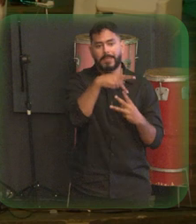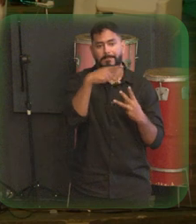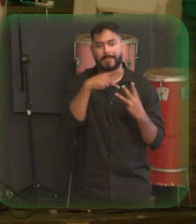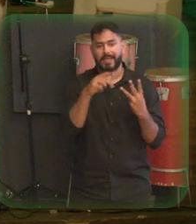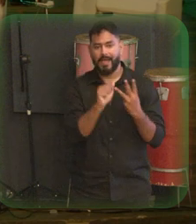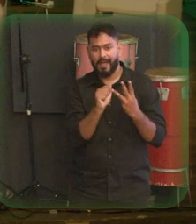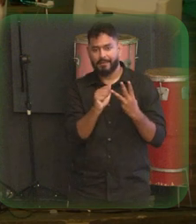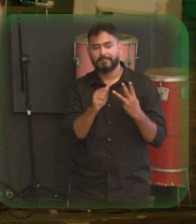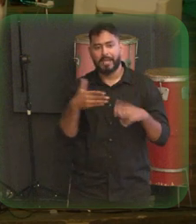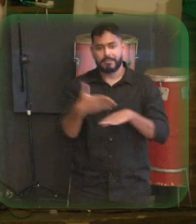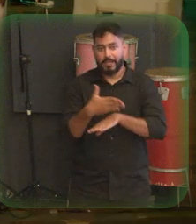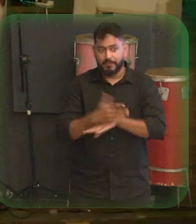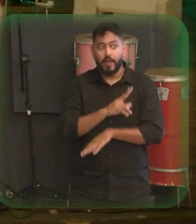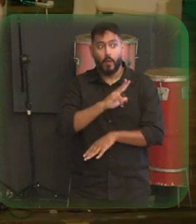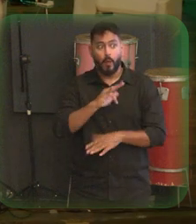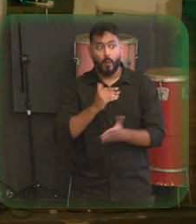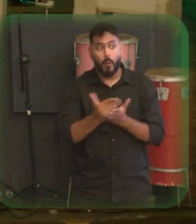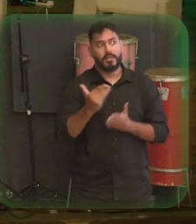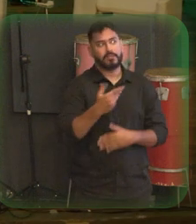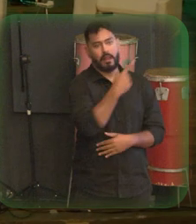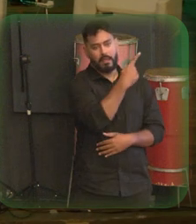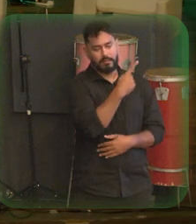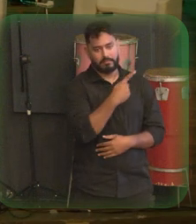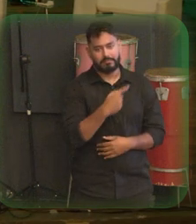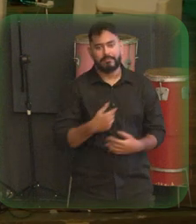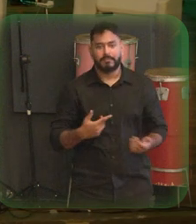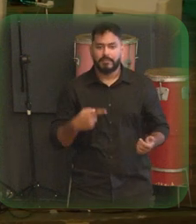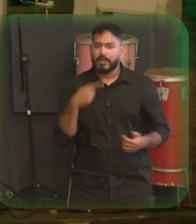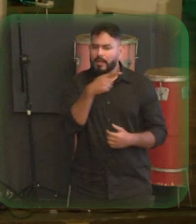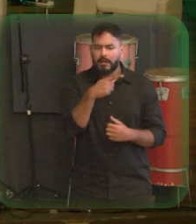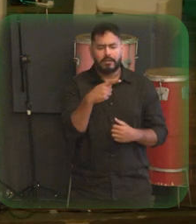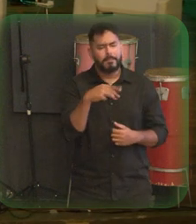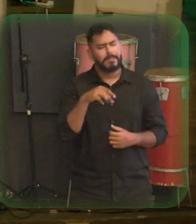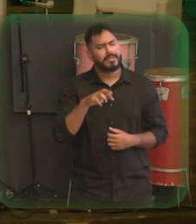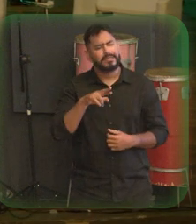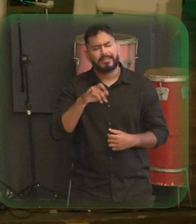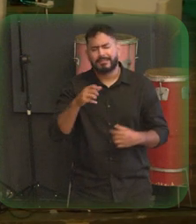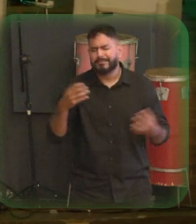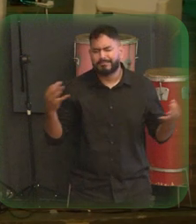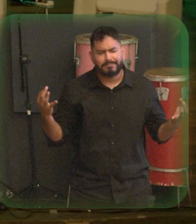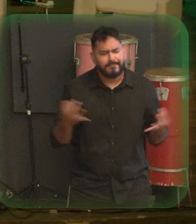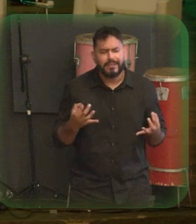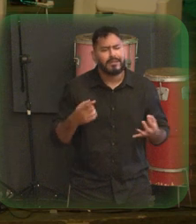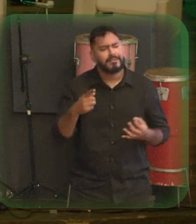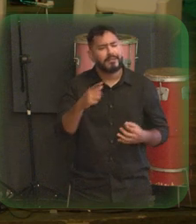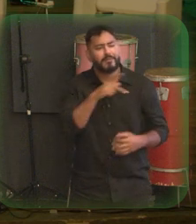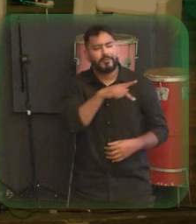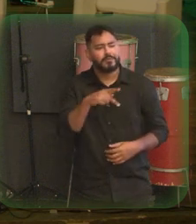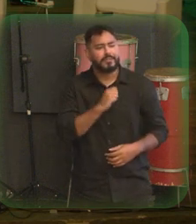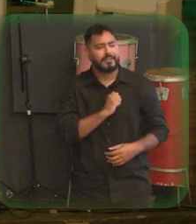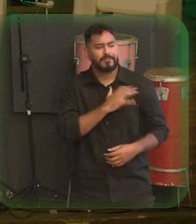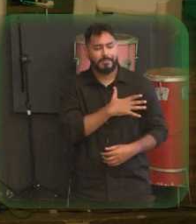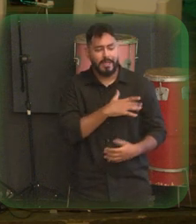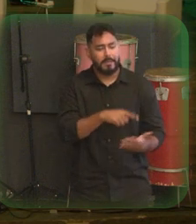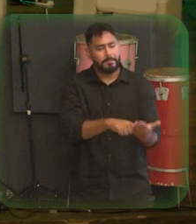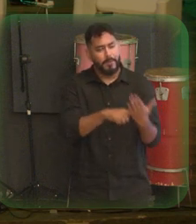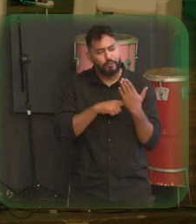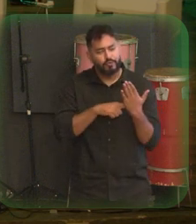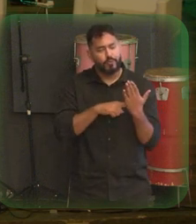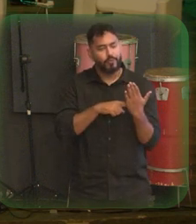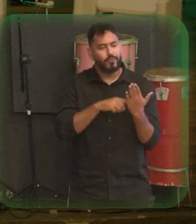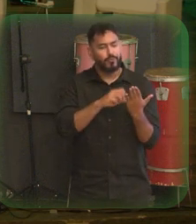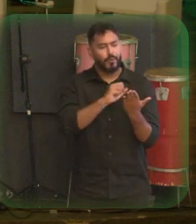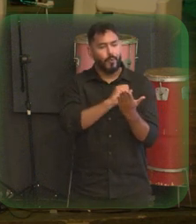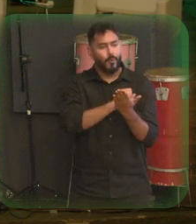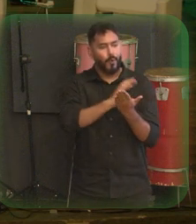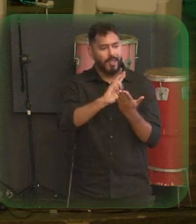participativo. Mariana, eu conheci pelas mãos de Fernando, dizendo, Raquel, tem uma pessoa incrível, professora do IFPE e tal. Me trouxe o currículo dela e